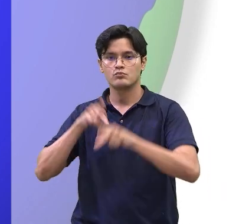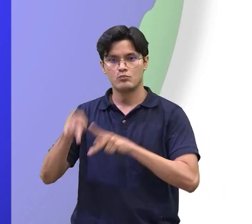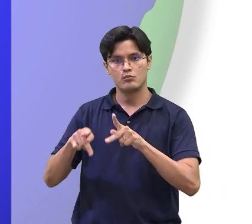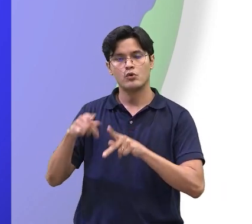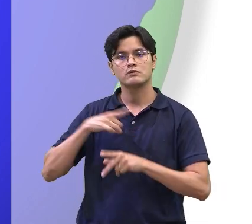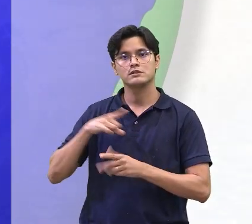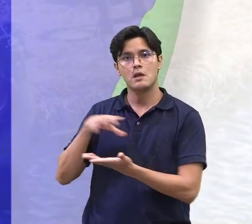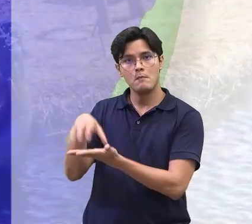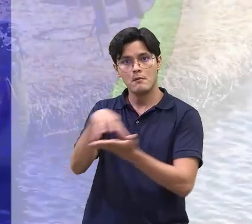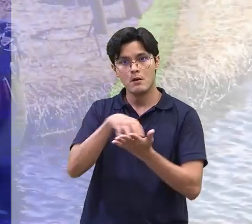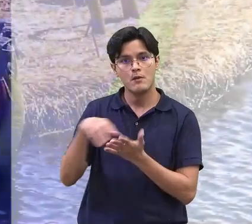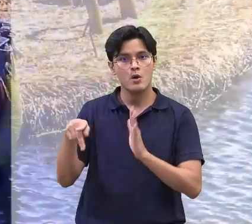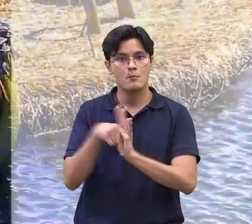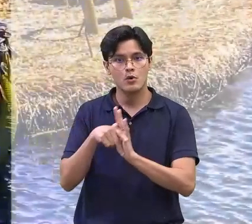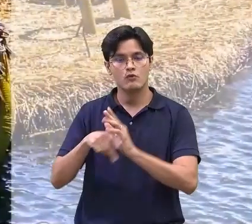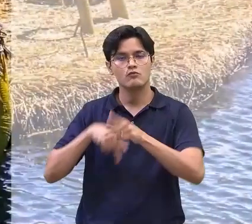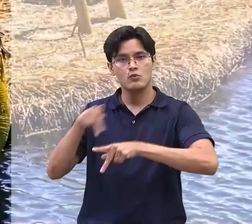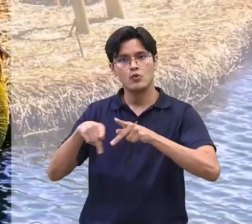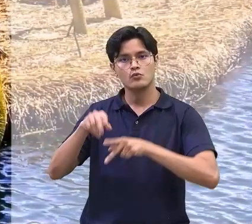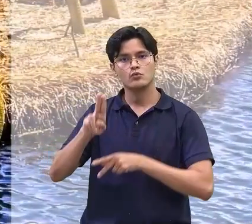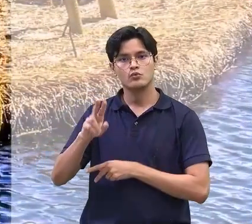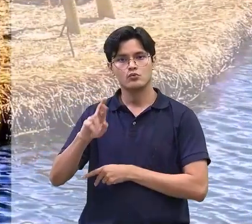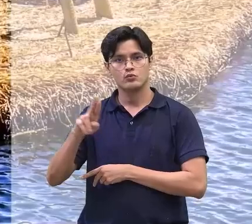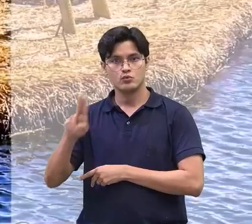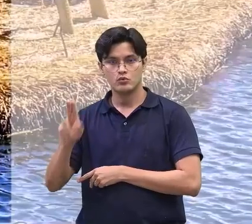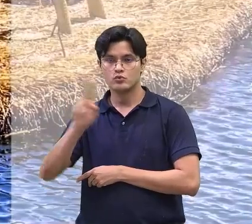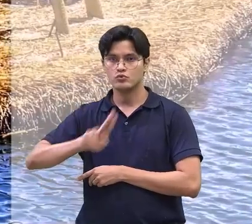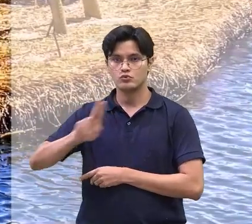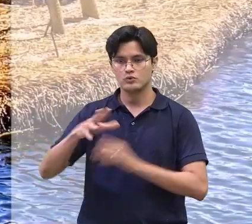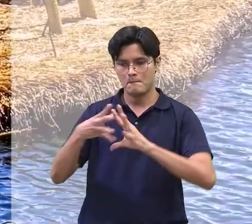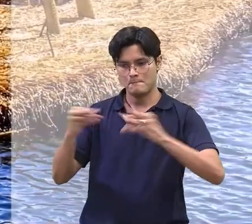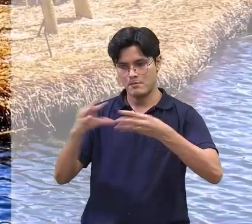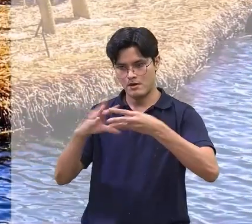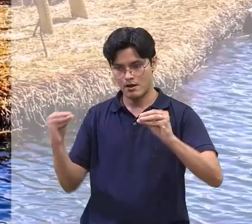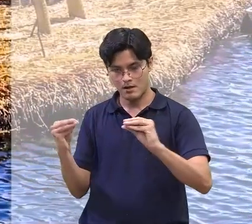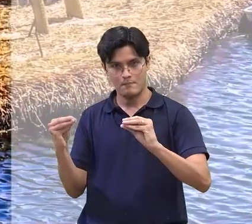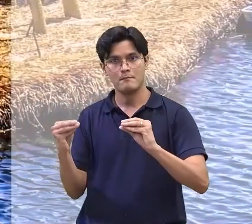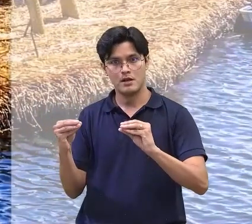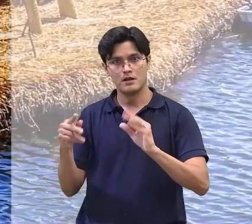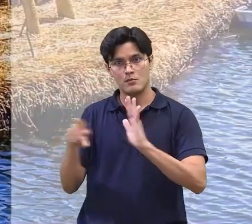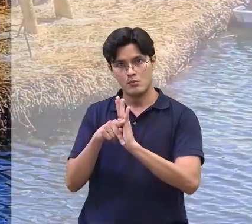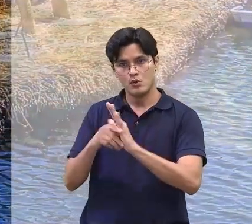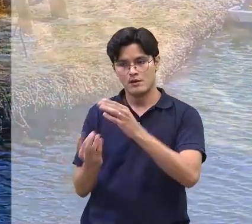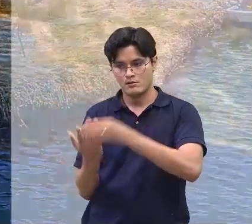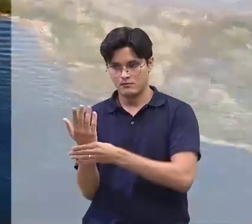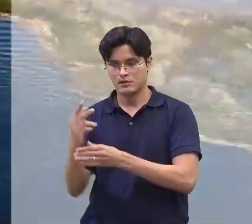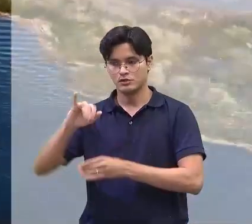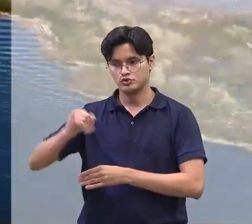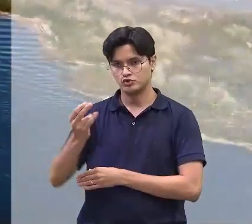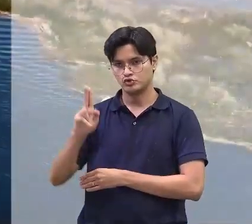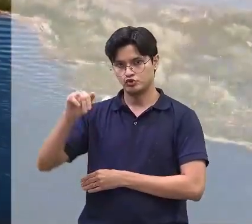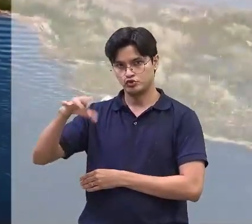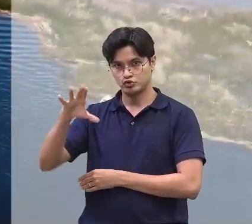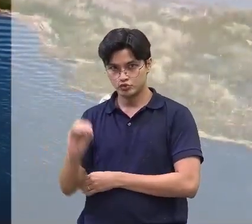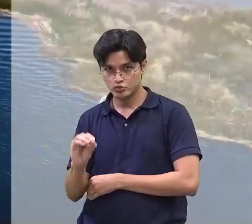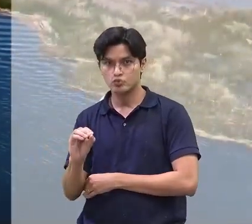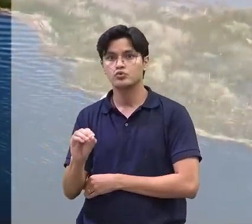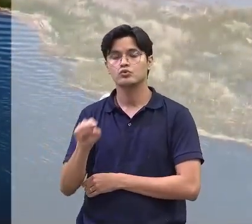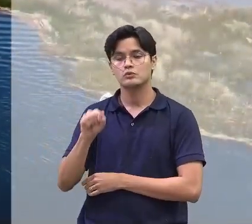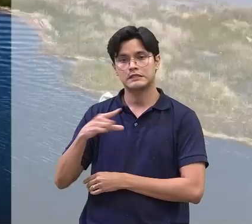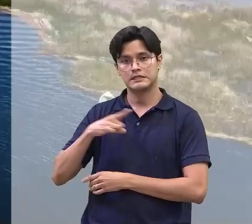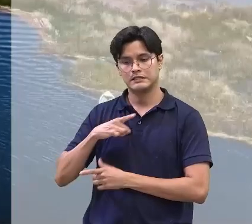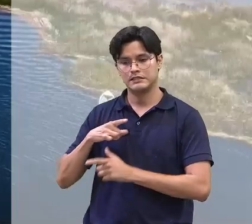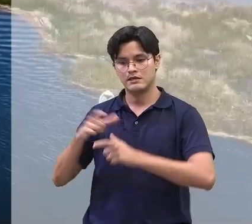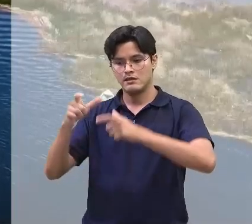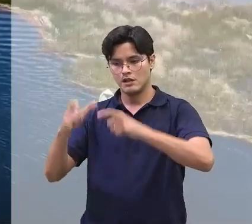aldeias do povo Uro, construídas com palha de junco totorá, que crescem naquelas águas, que formam ilhas flutuantes com casas